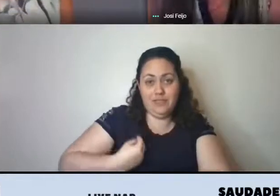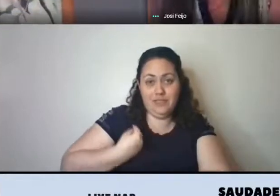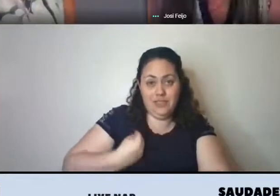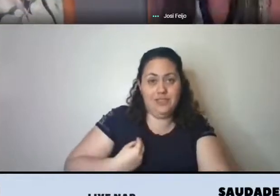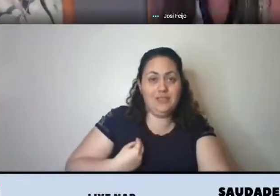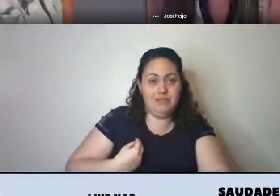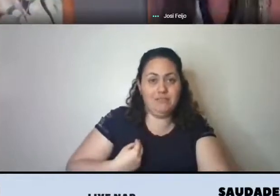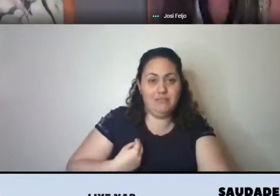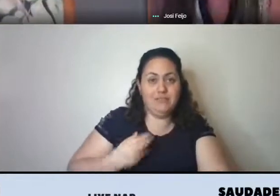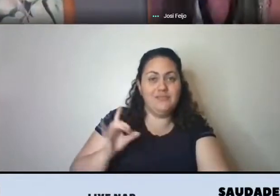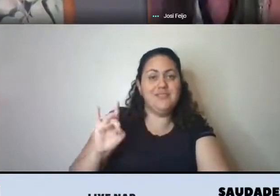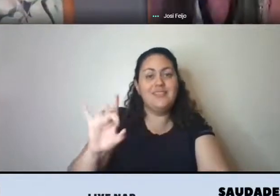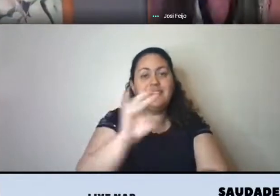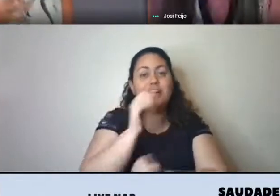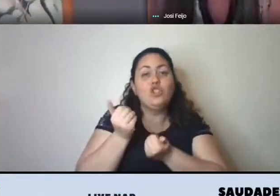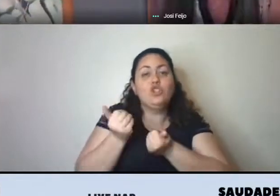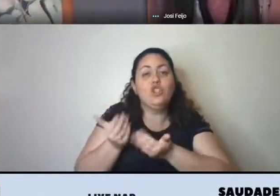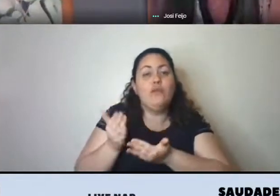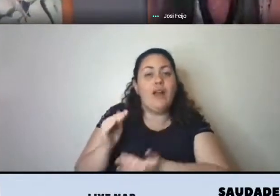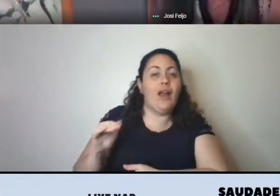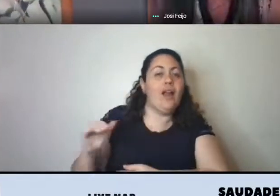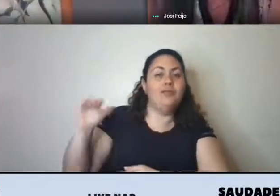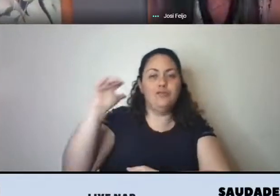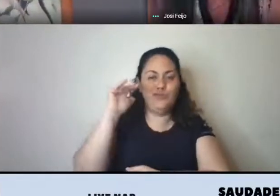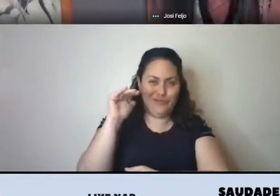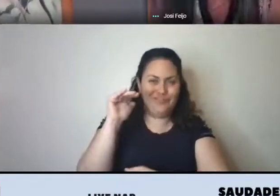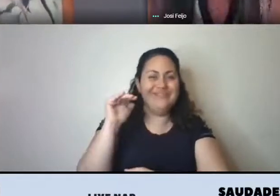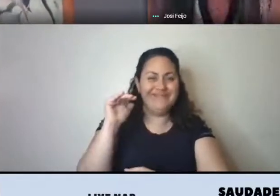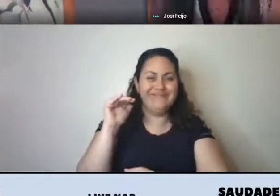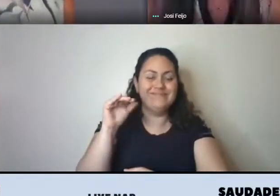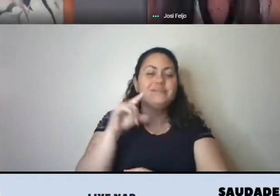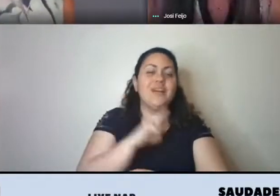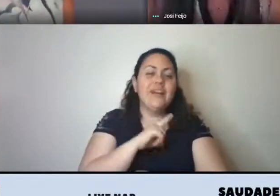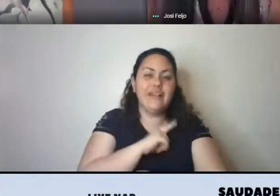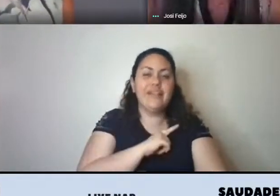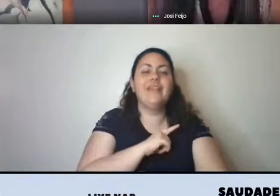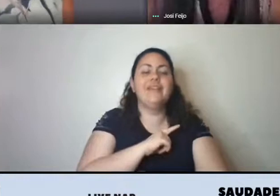os adultos jovens também se encontram com toda uma série de outras